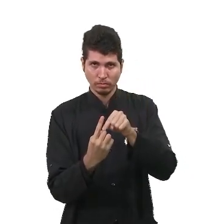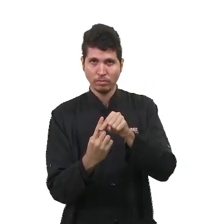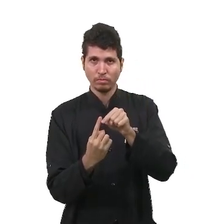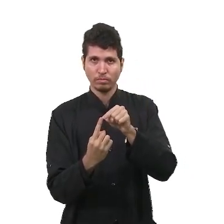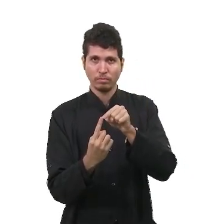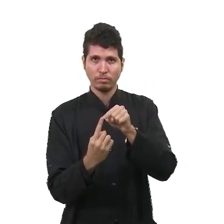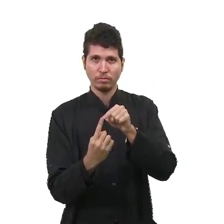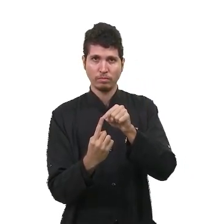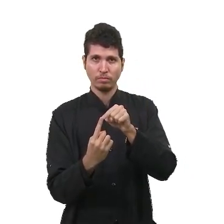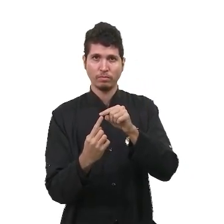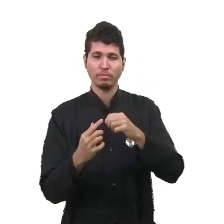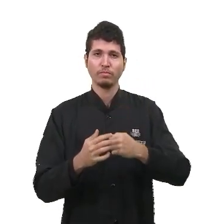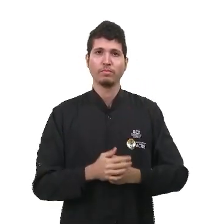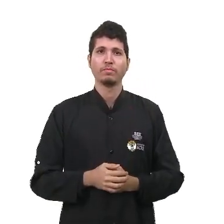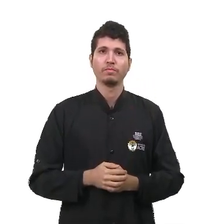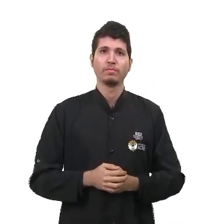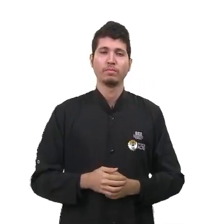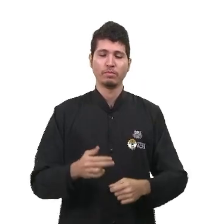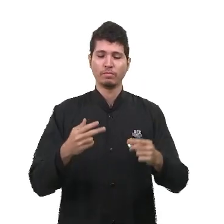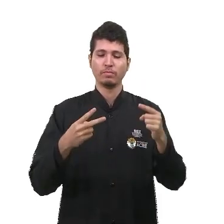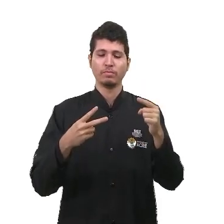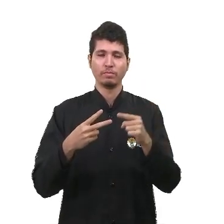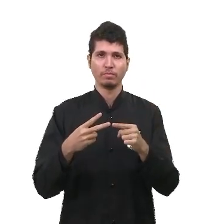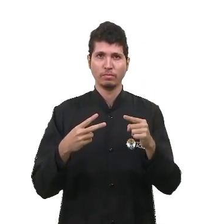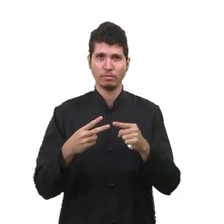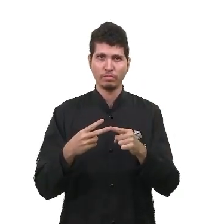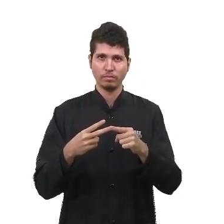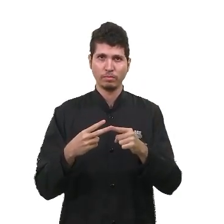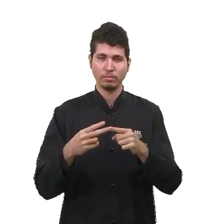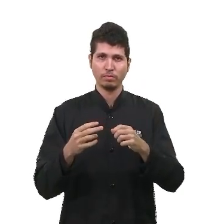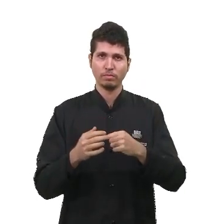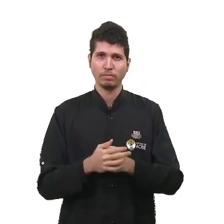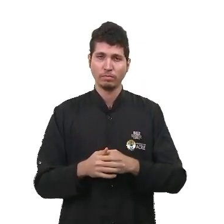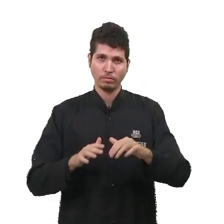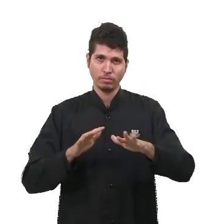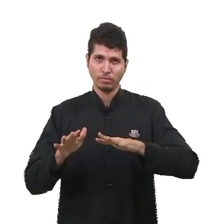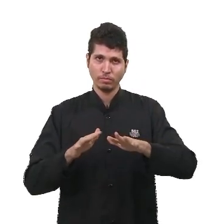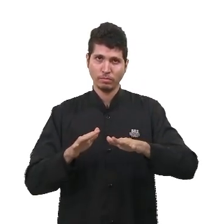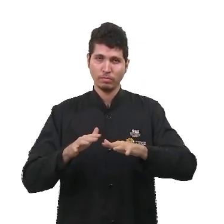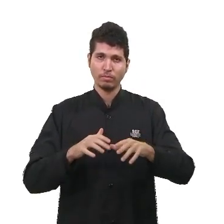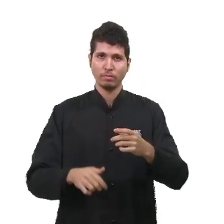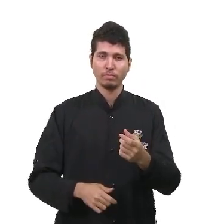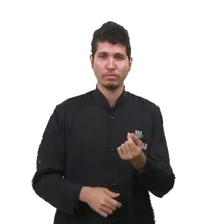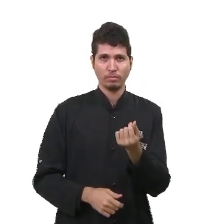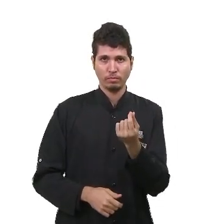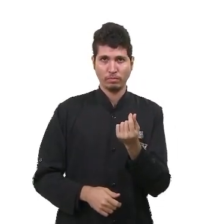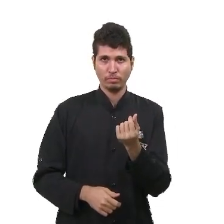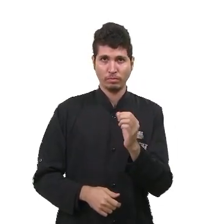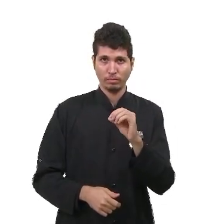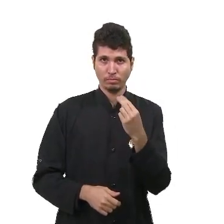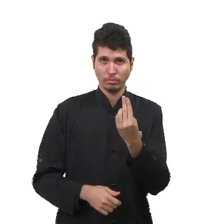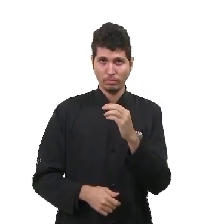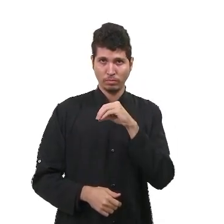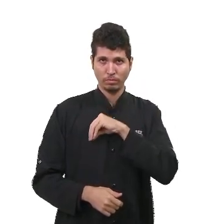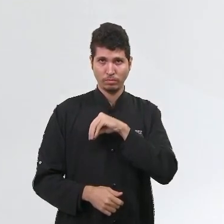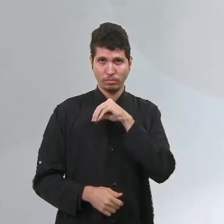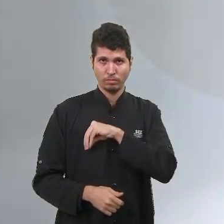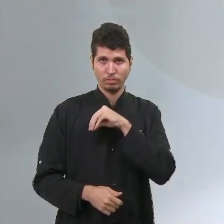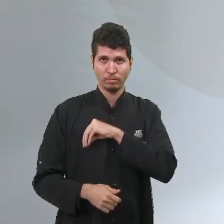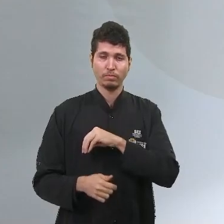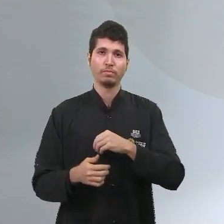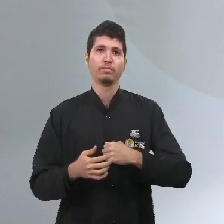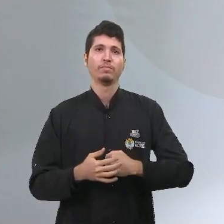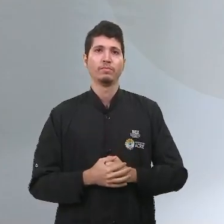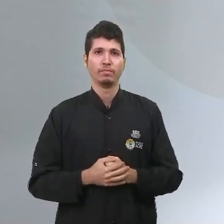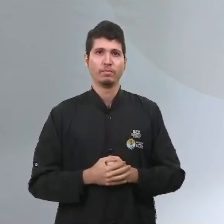fim. 2. Atividade profissional regular, remunerada ou assalariada. Ou